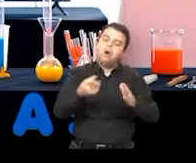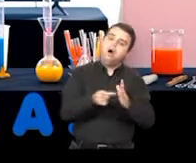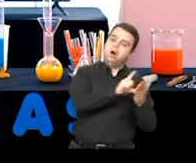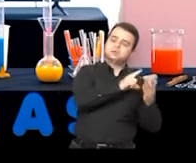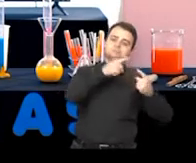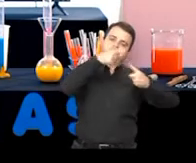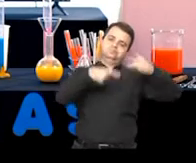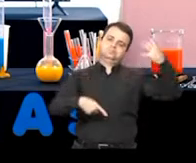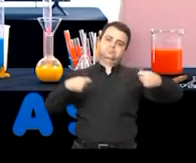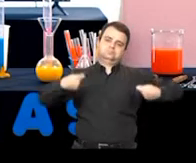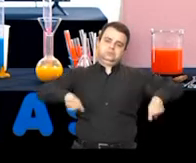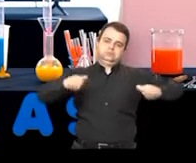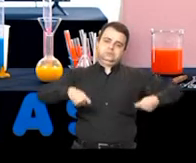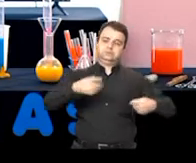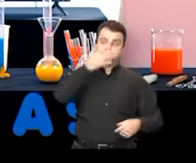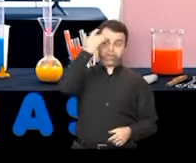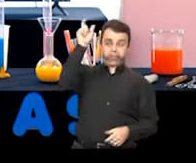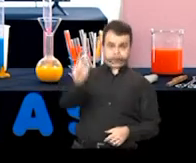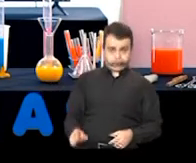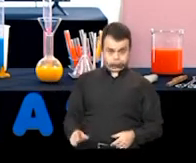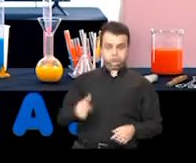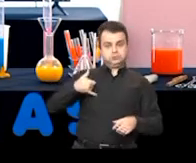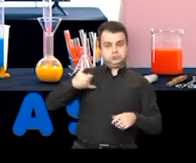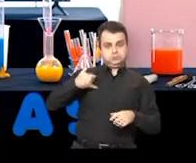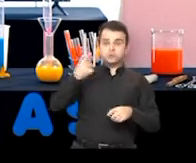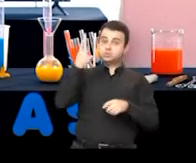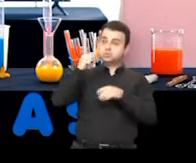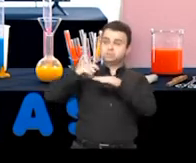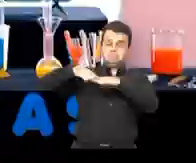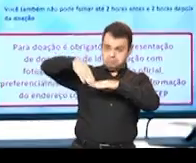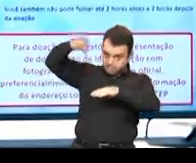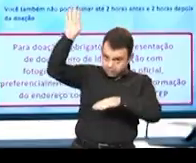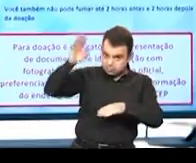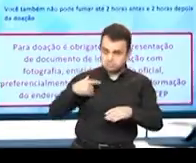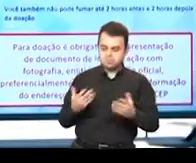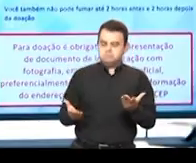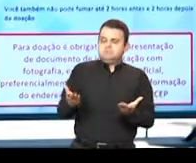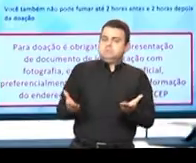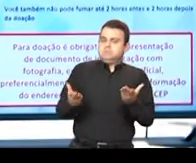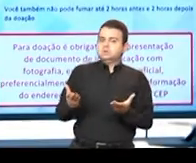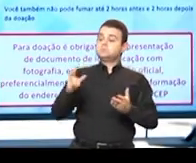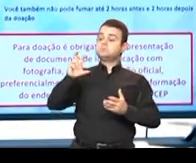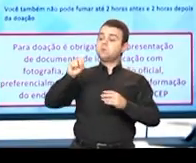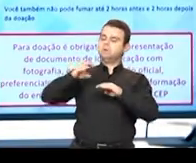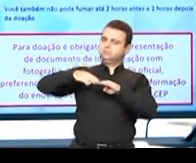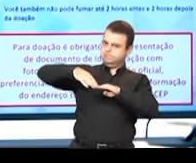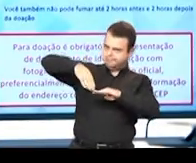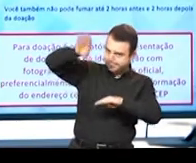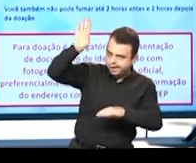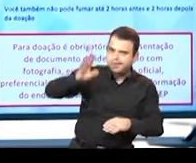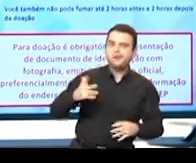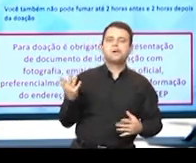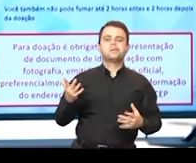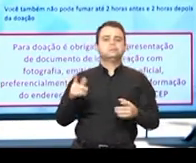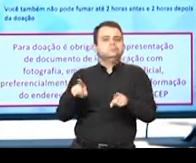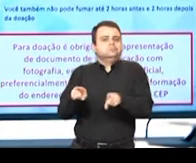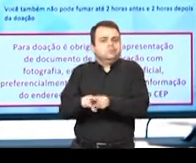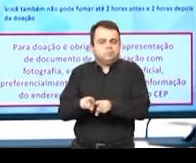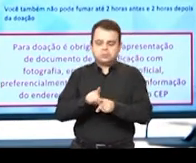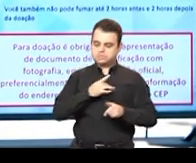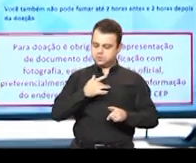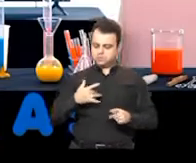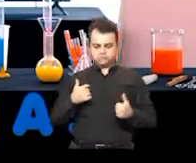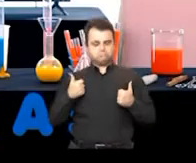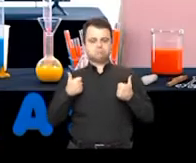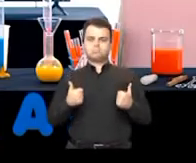doar o sangue. A pessoa precisa ser maior de idade, ter um peso acima de 50 quilos, ter uma boa